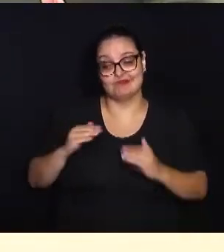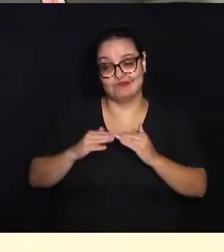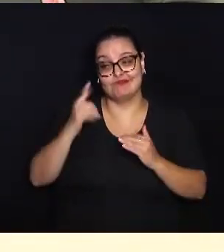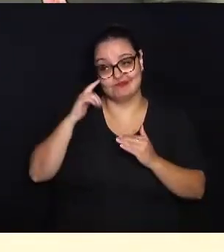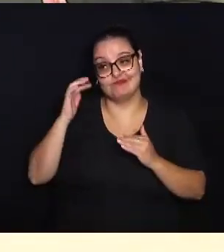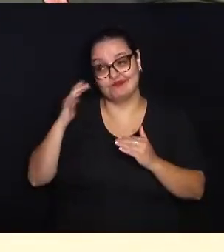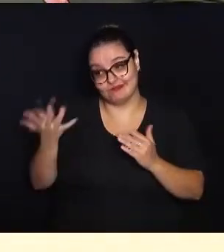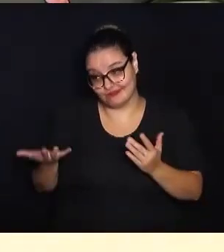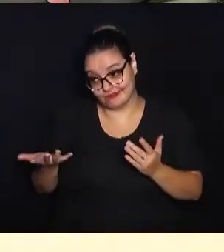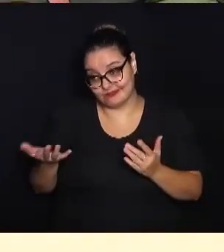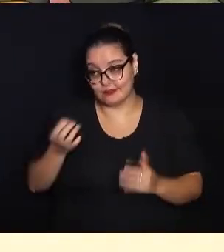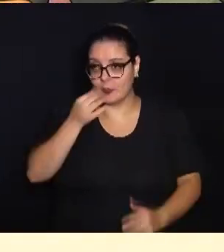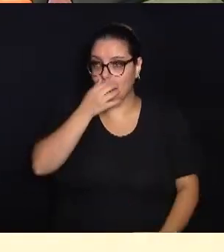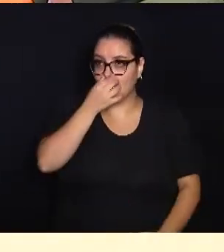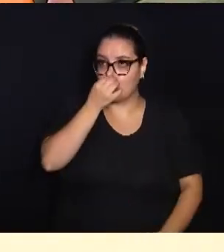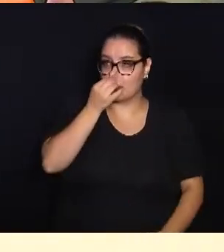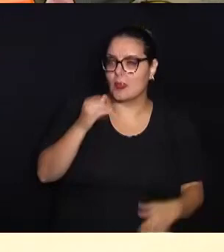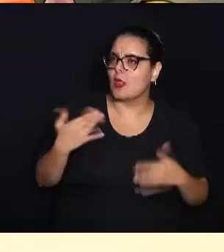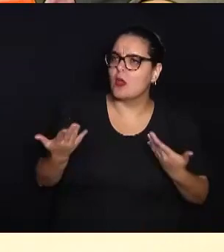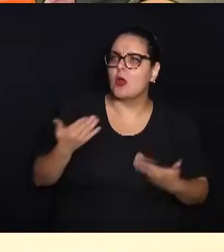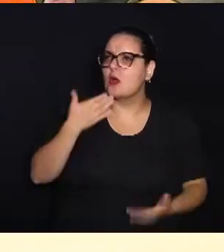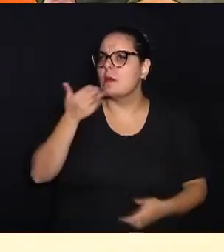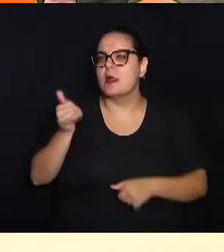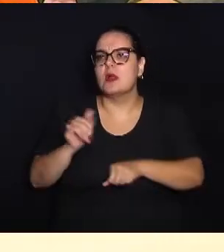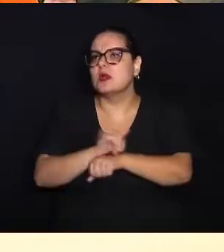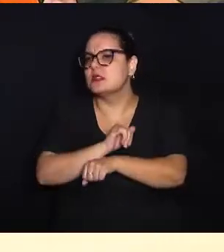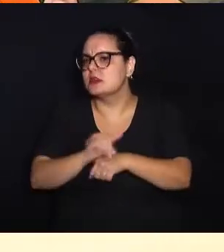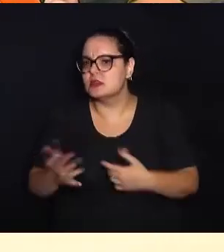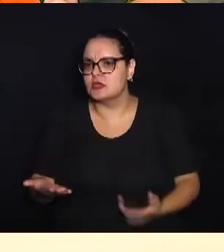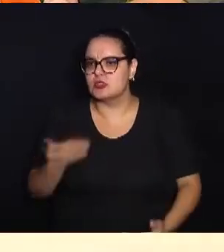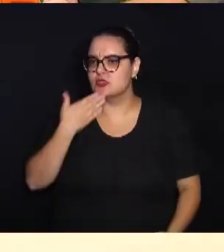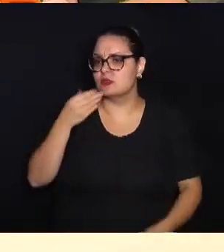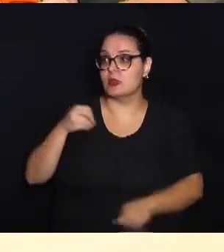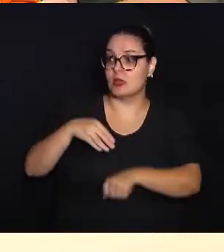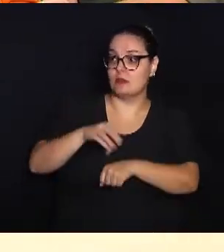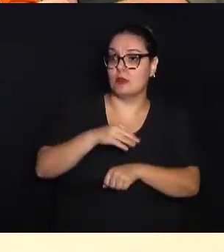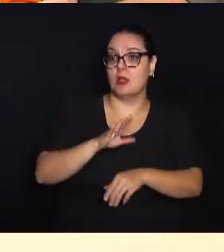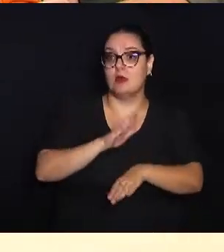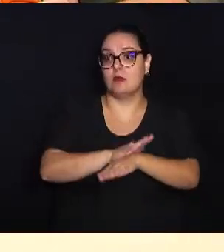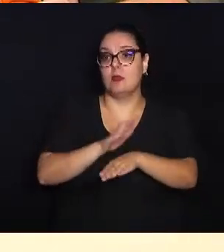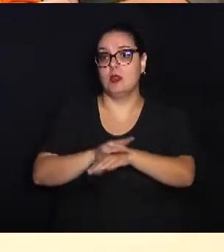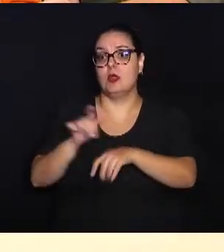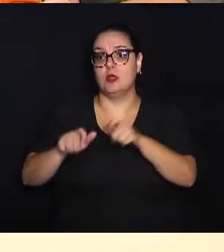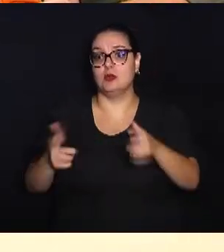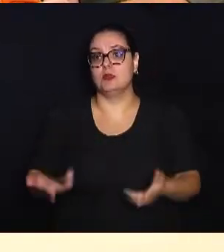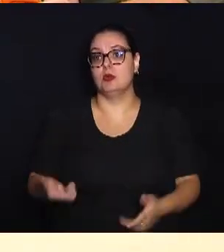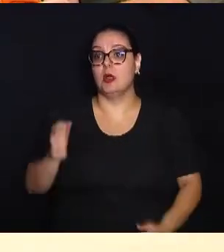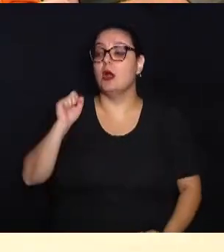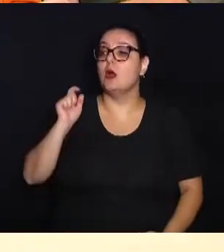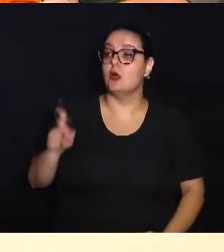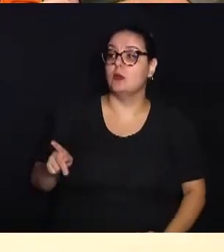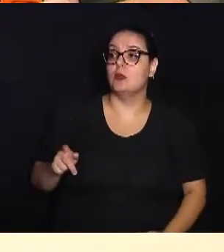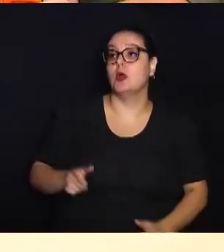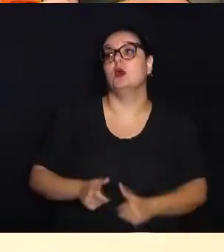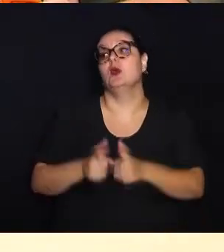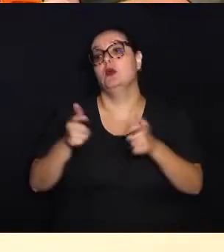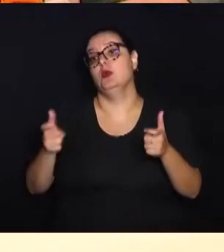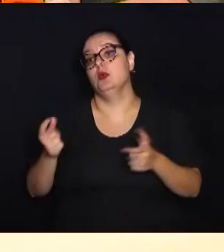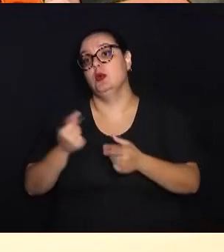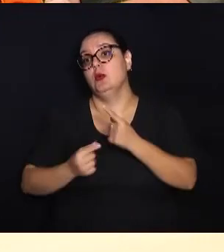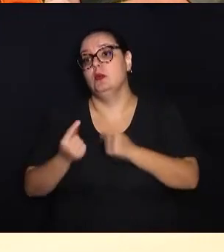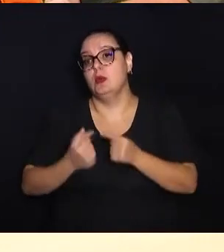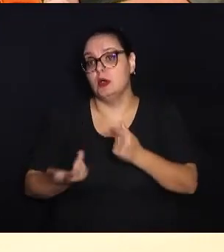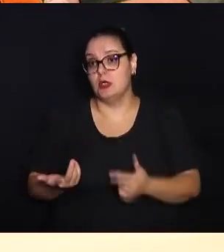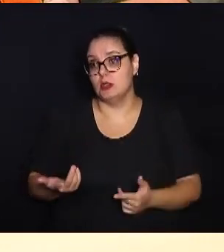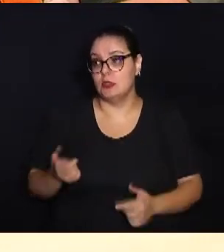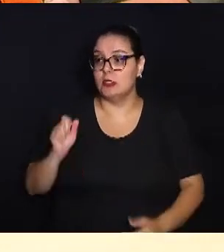exatamente aquilo que se pensa. Então, quais as melhores estratégias, as melhores dicas para ajudar o pessoal aposentado a